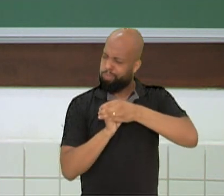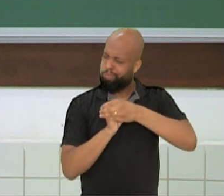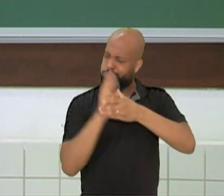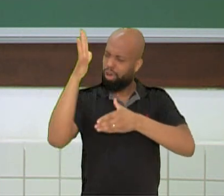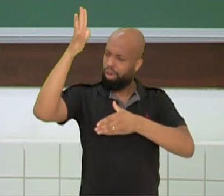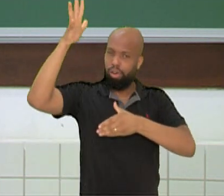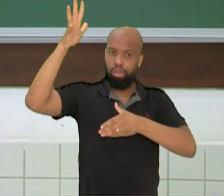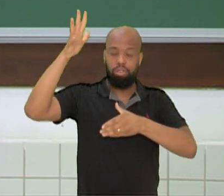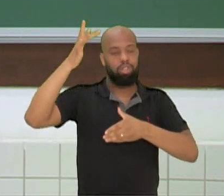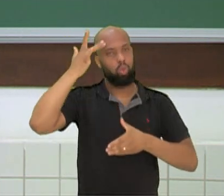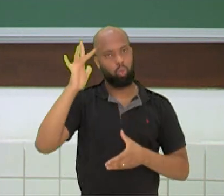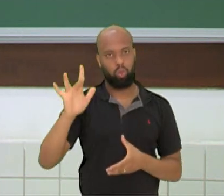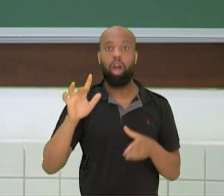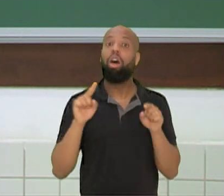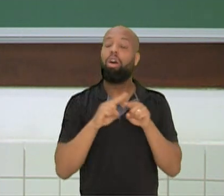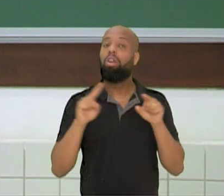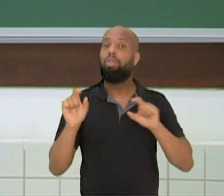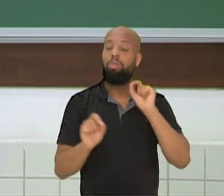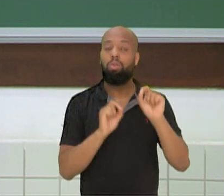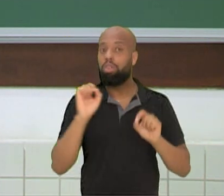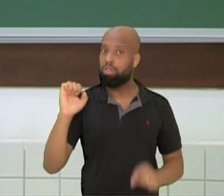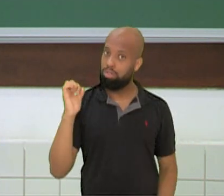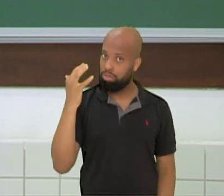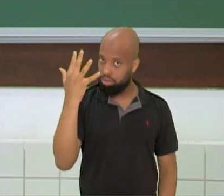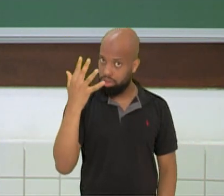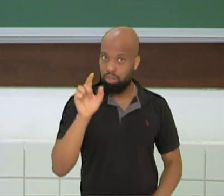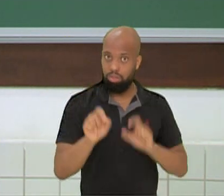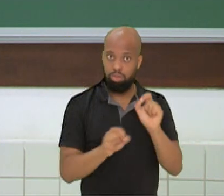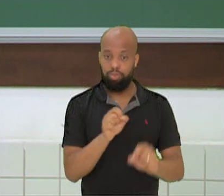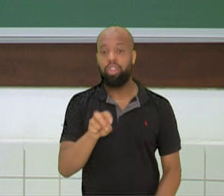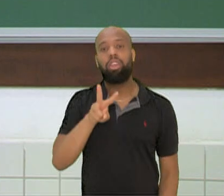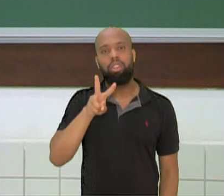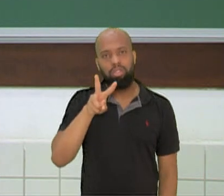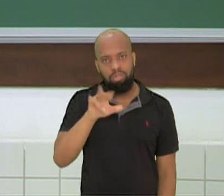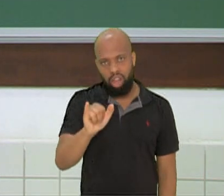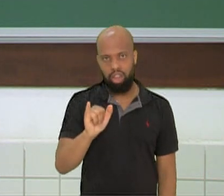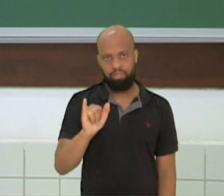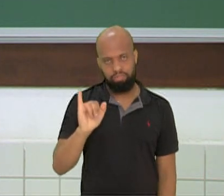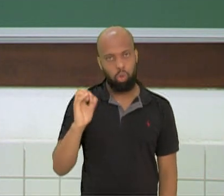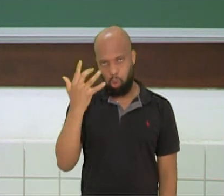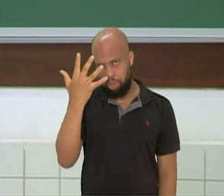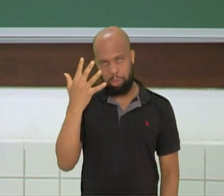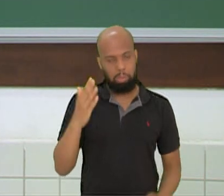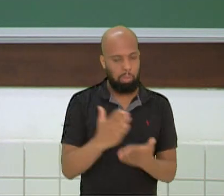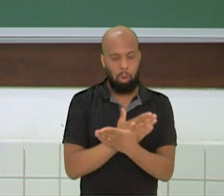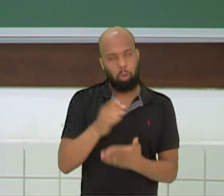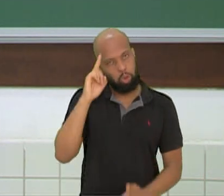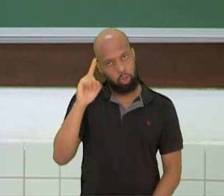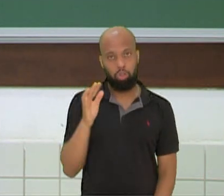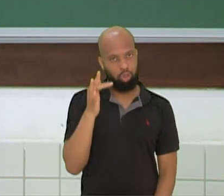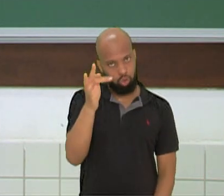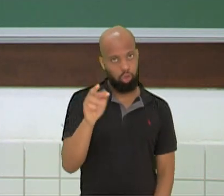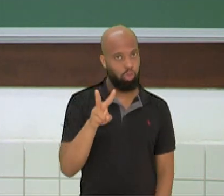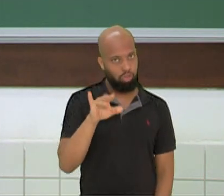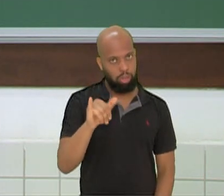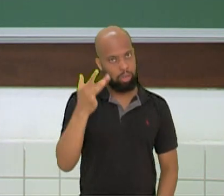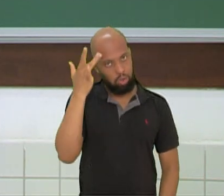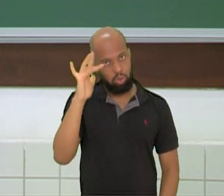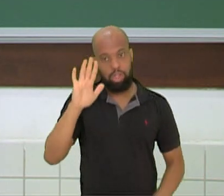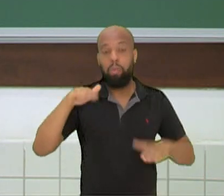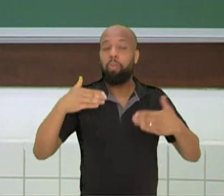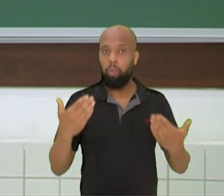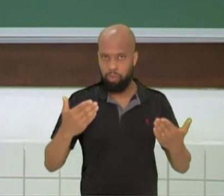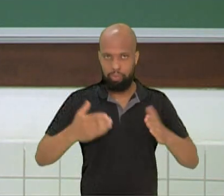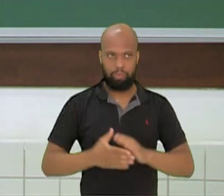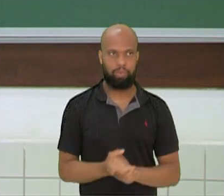dizer. Entretanto, o que acontece é que isso vai acontecer e é iminente, mas é uma situação bem complicada para a